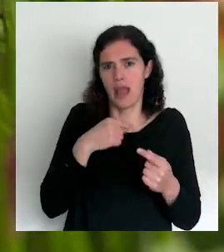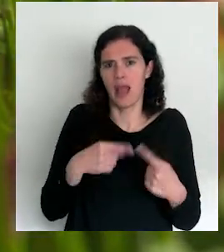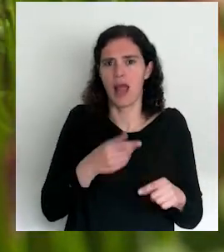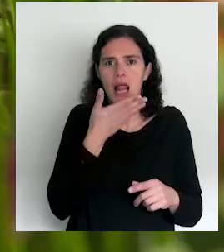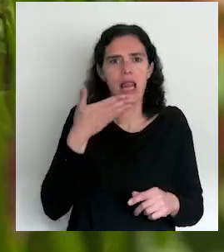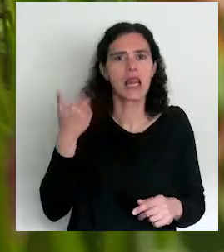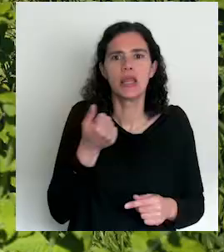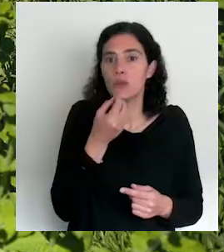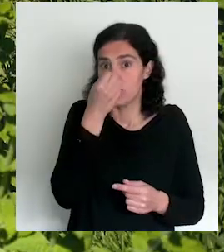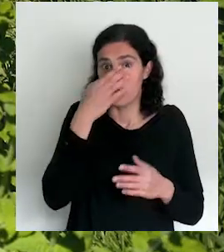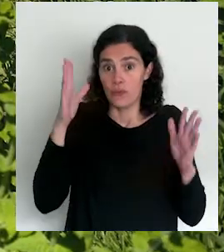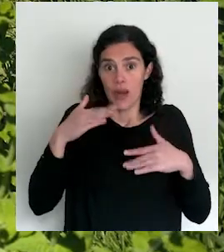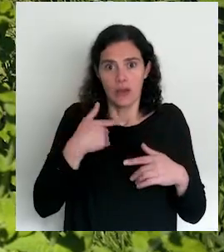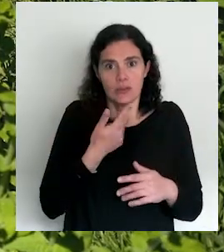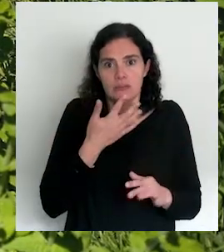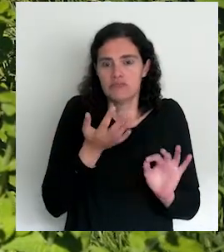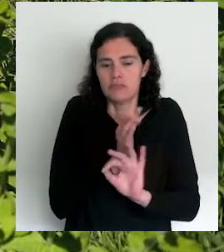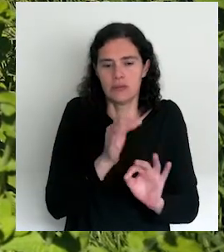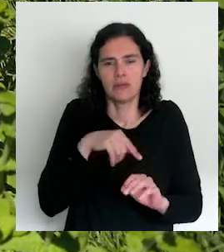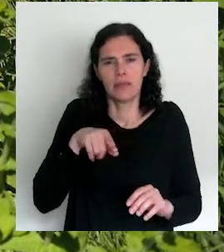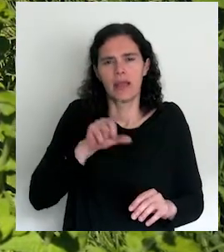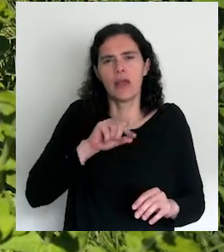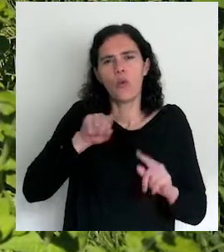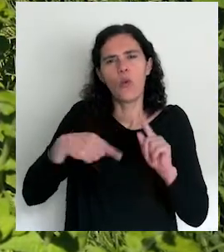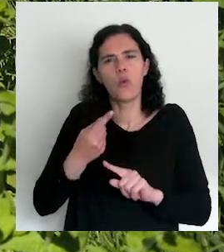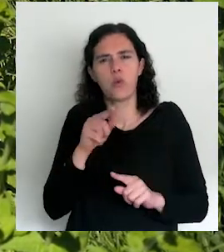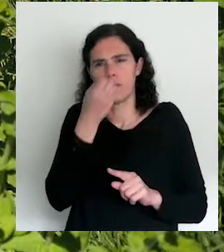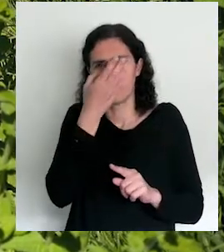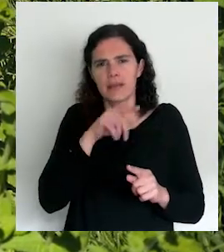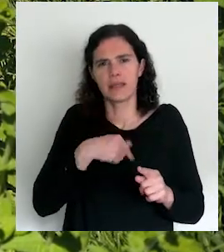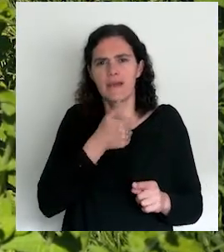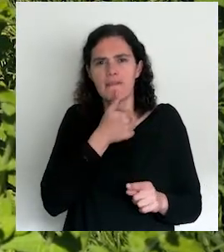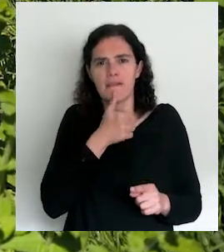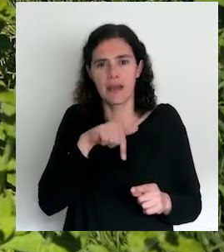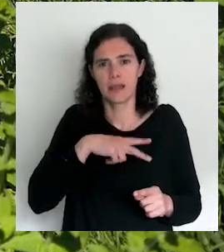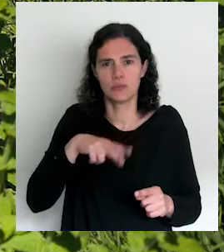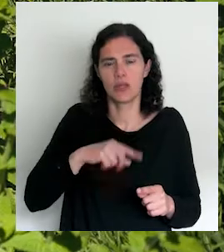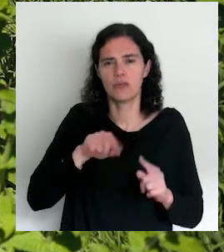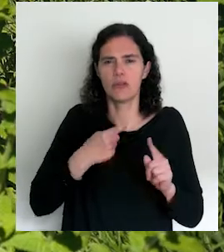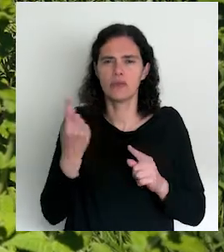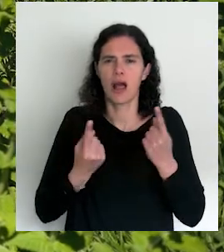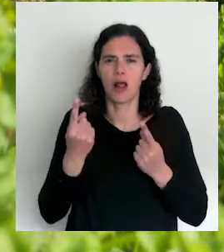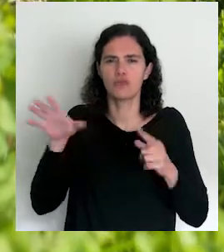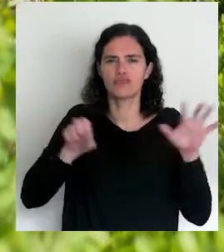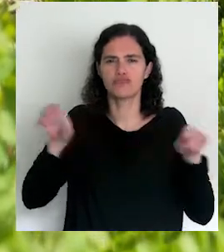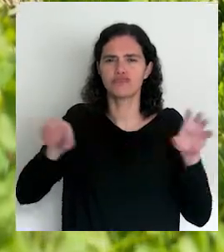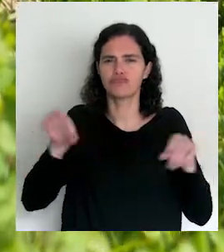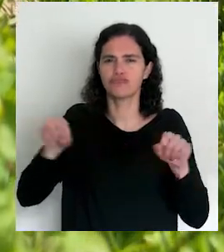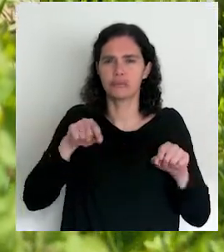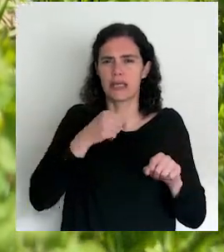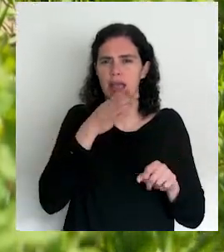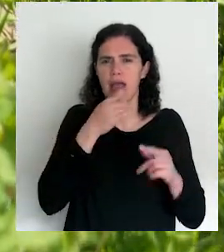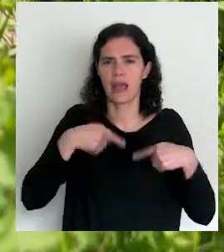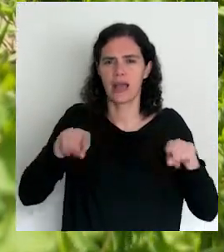aqui está a crescer muito bem e fica lindíssima durante o verão. O Botomus umbelatus, que é uma espécie ameaçada em Portugal e que trouxemos